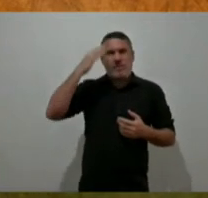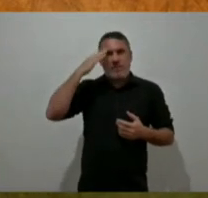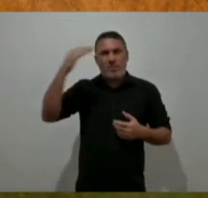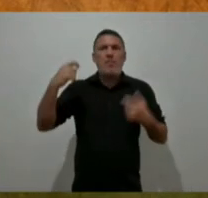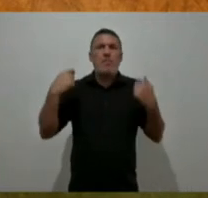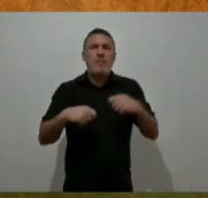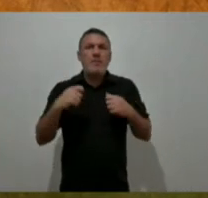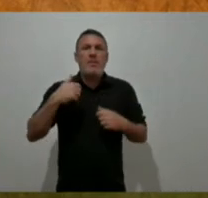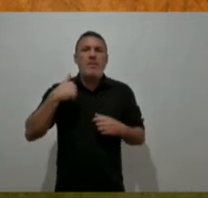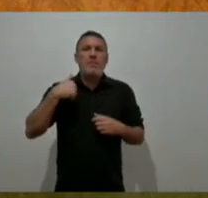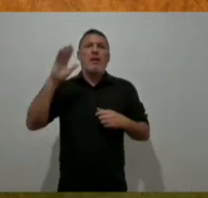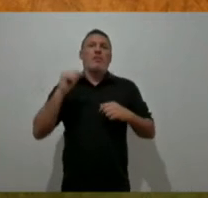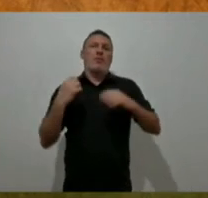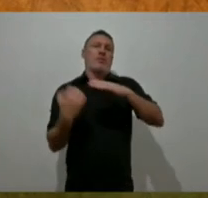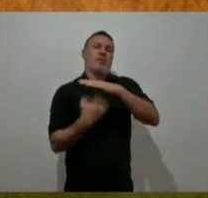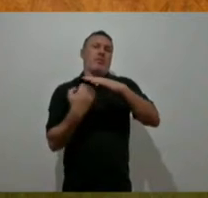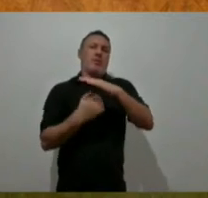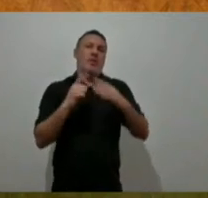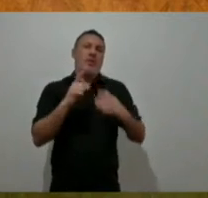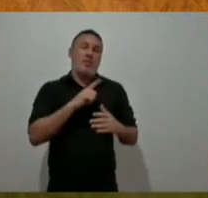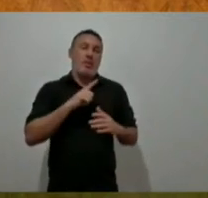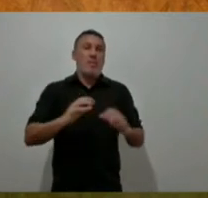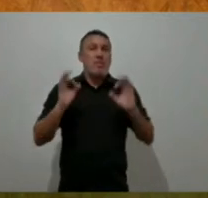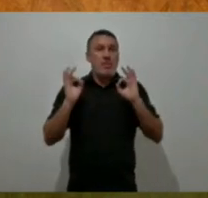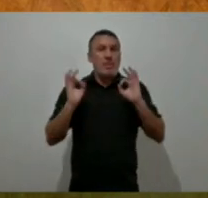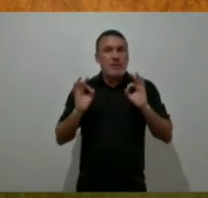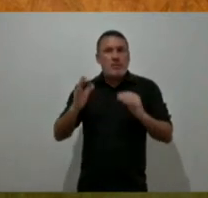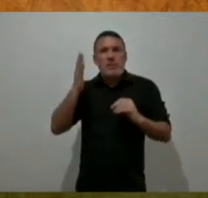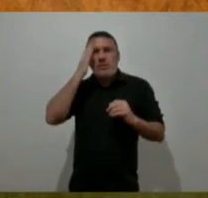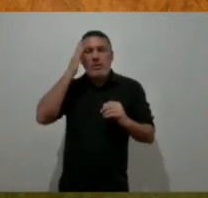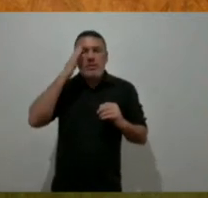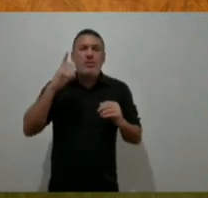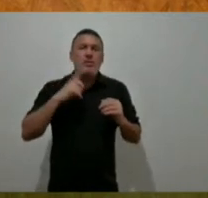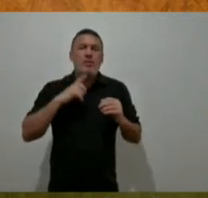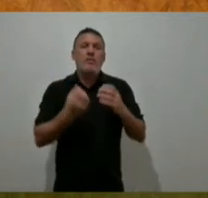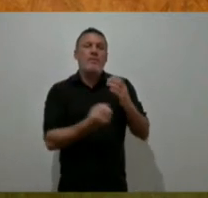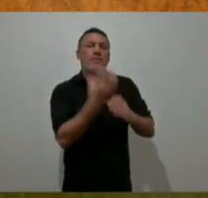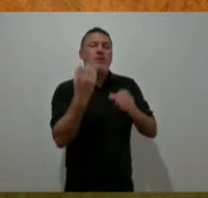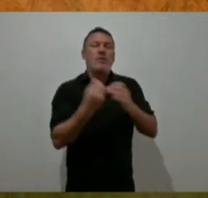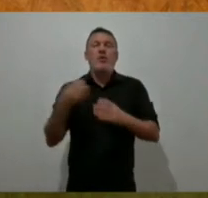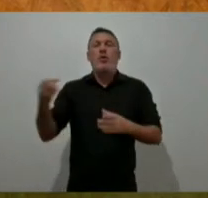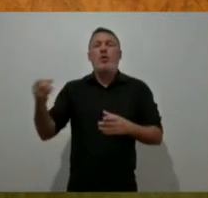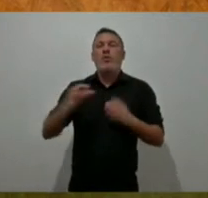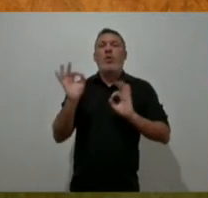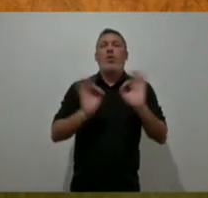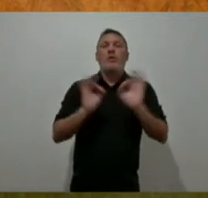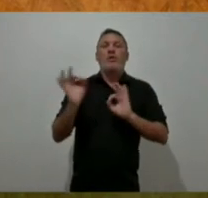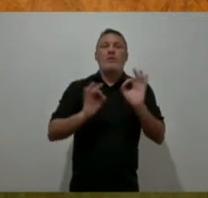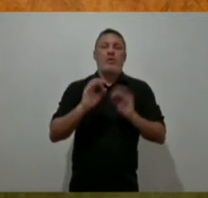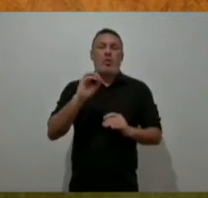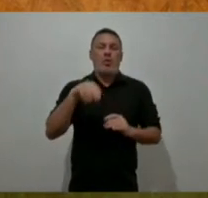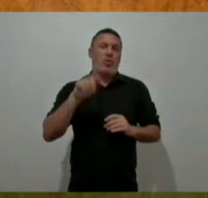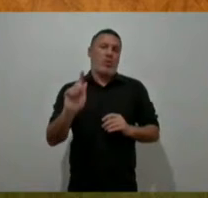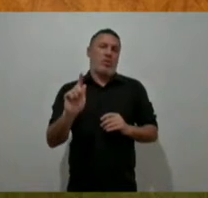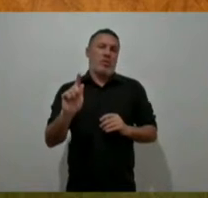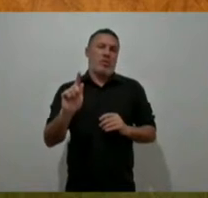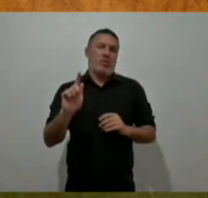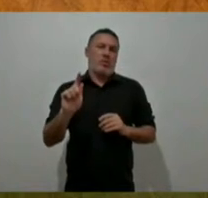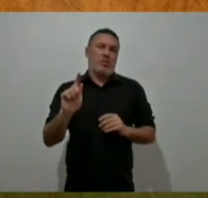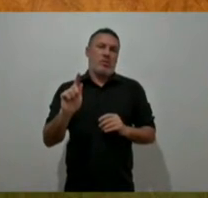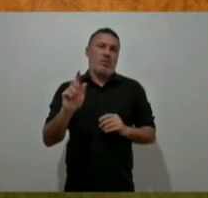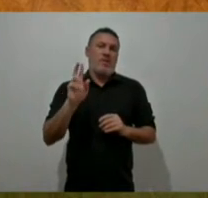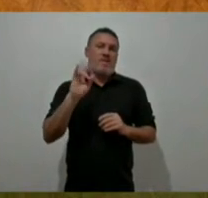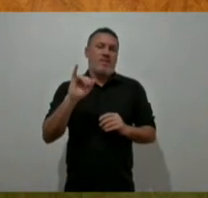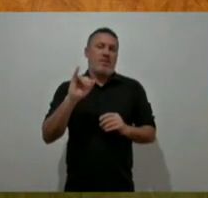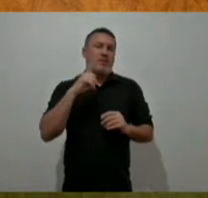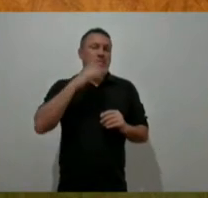que estejam dispostas a formar novas organizações não governamentais para direcionar esse problema que é tão